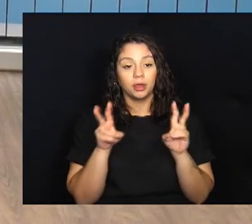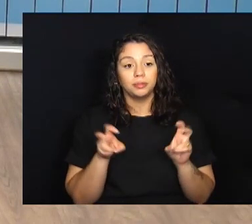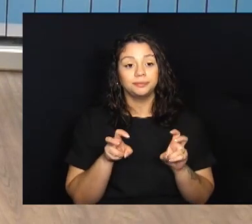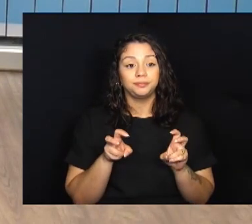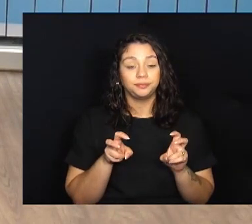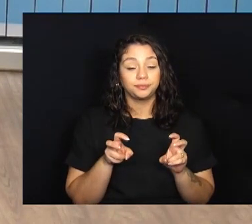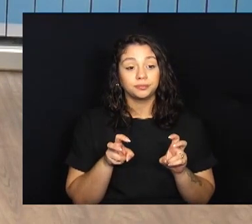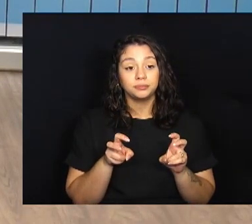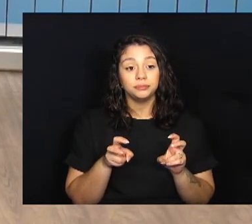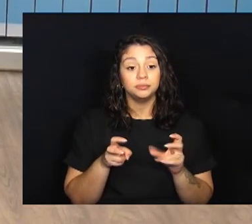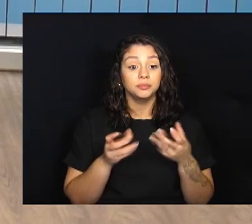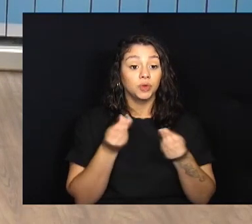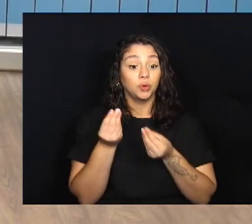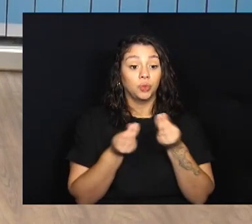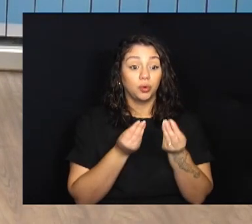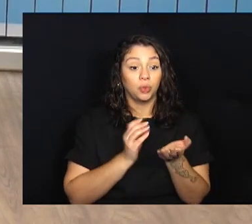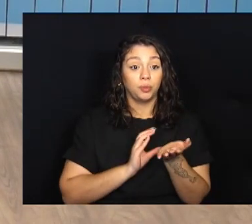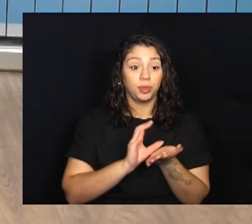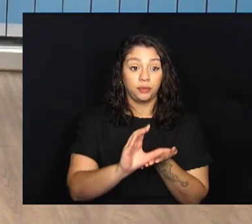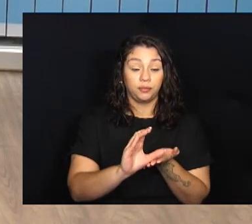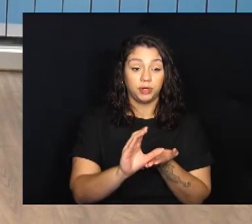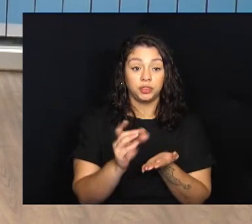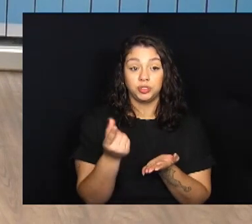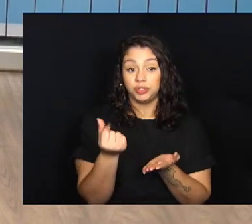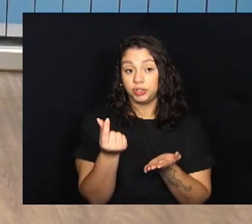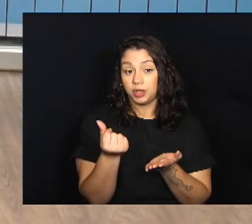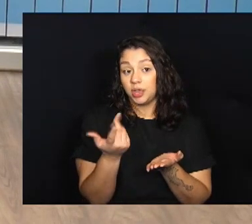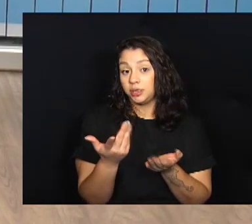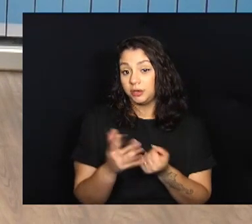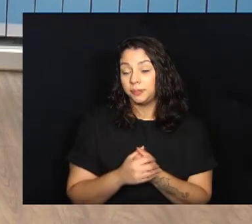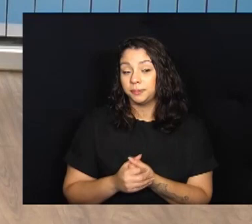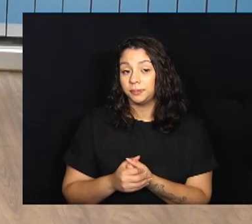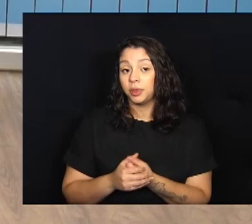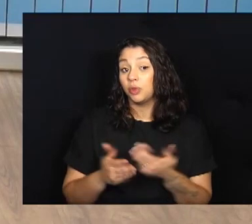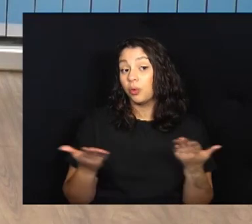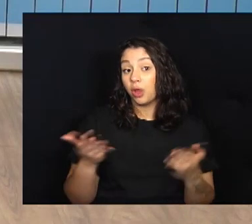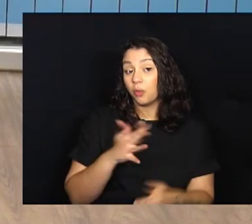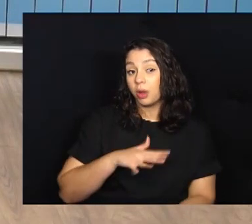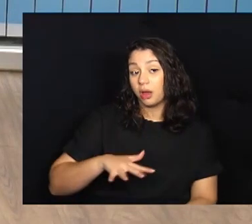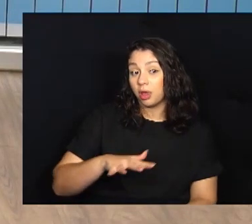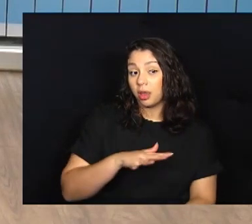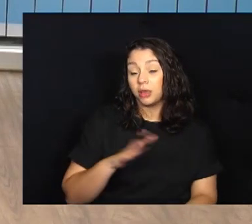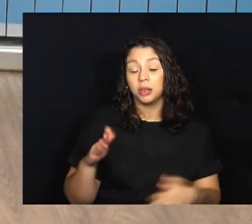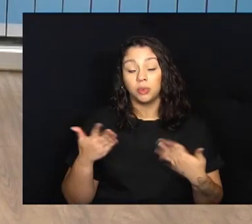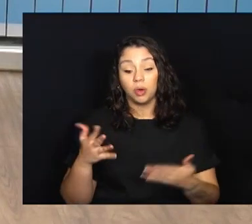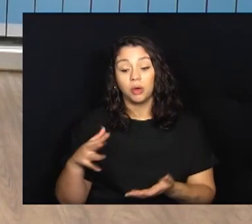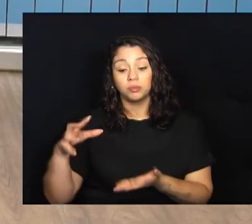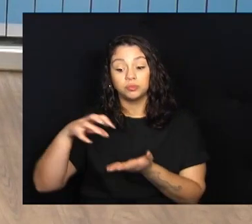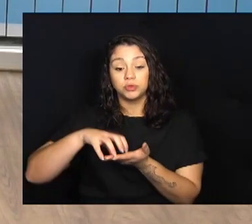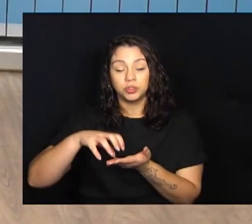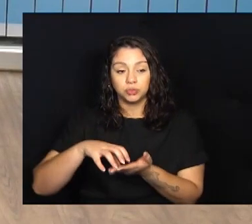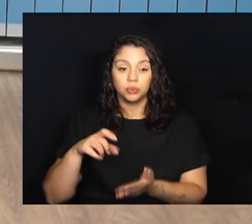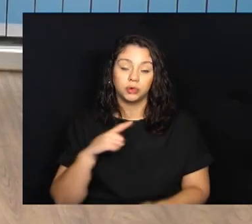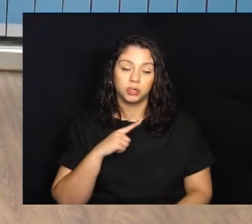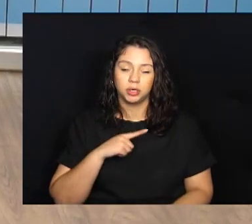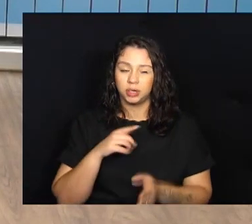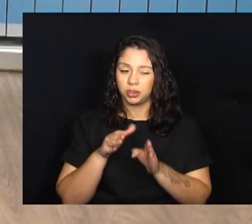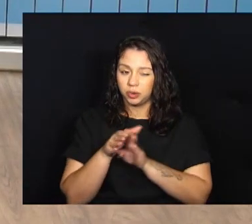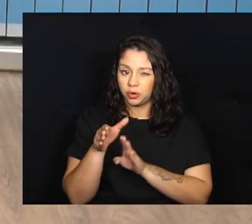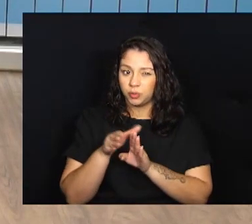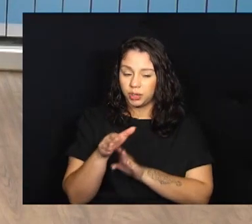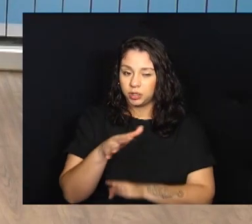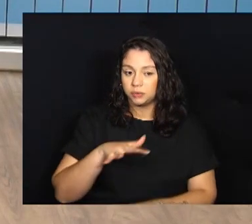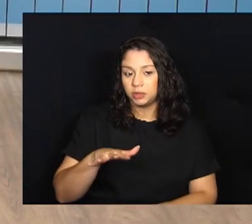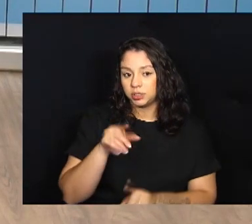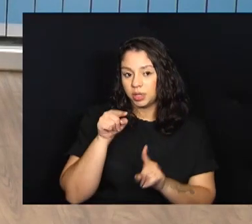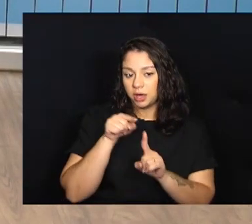sobre como investir essa renda? Em qual área, qual setor? Teria alguma orientação nesse